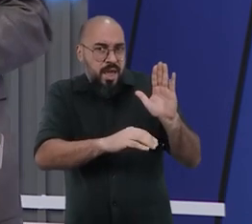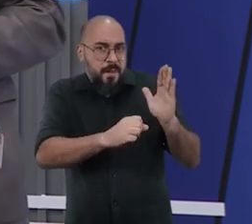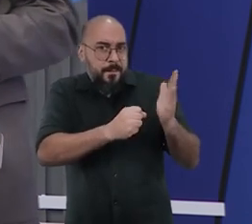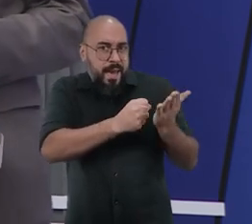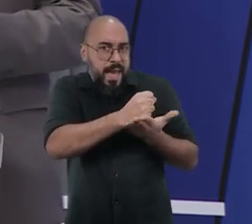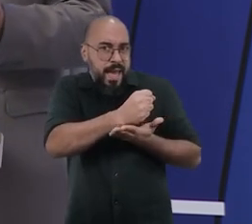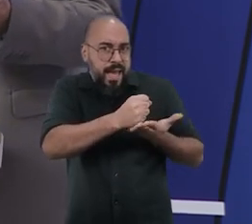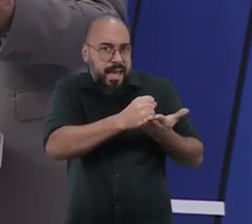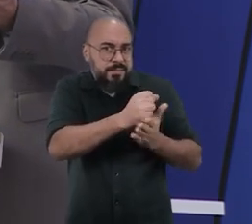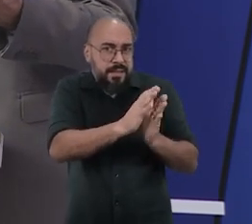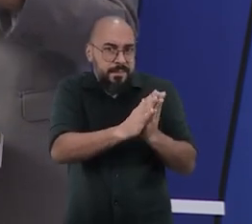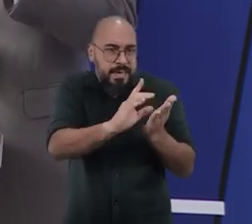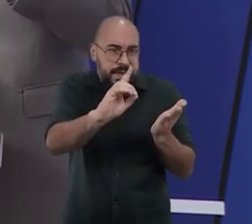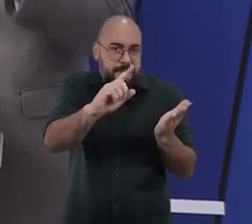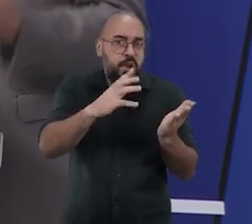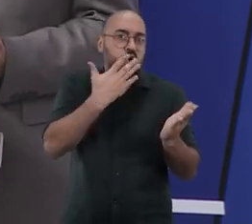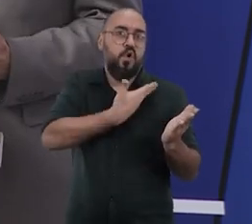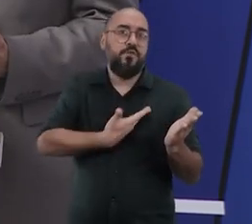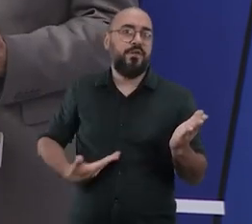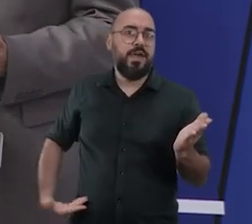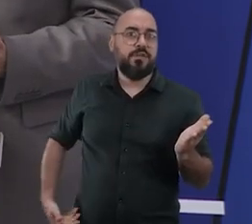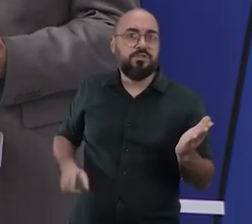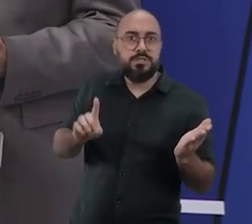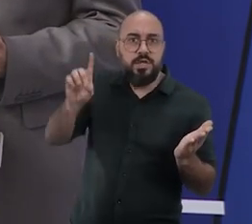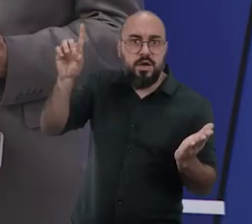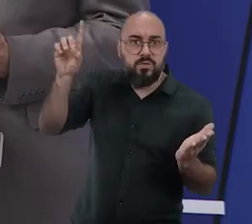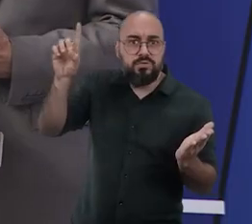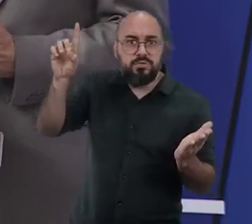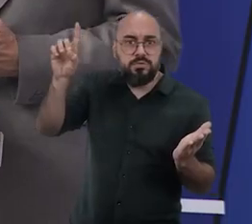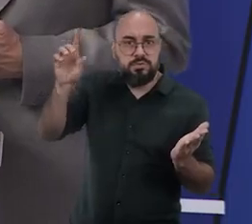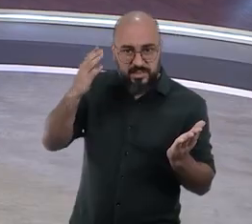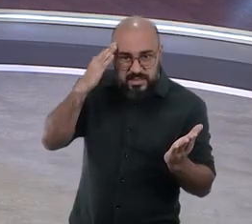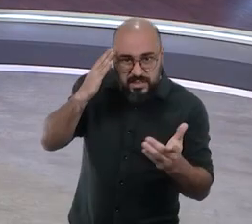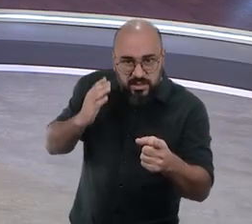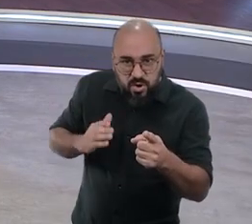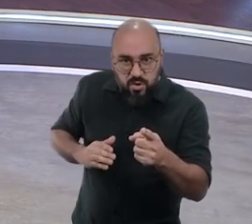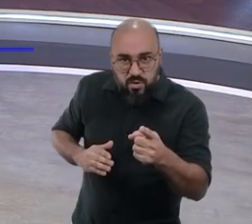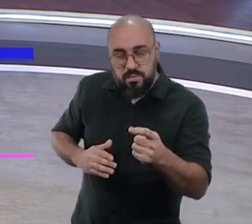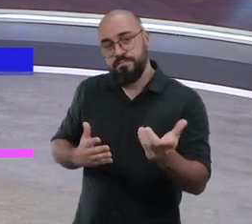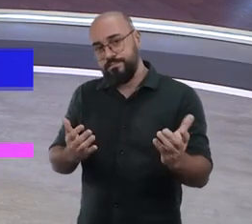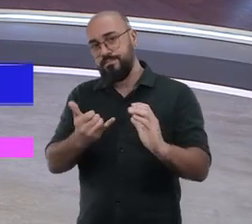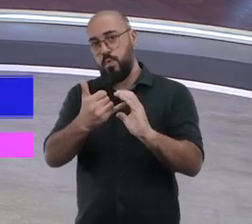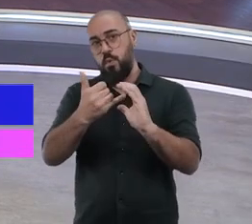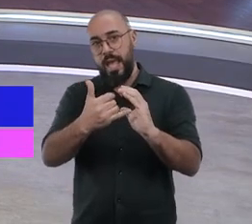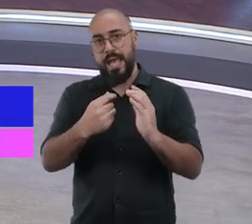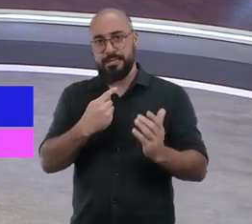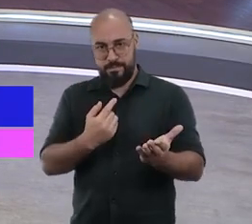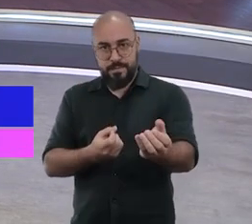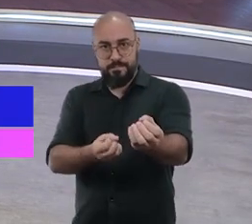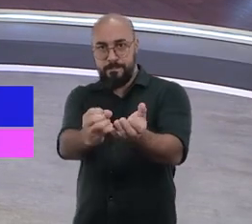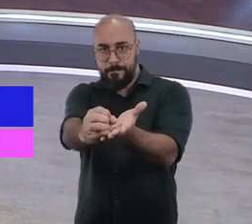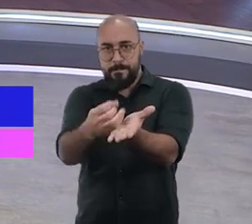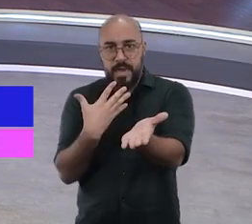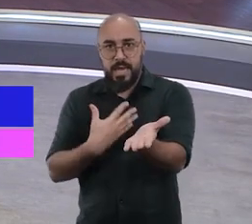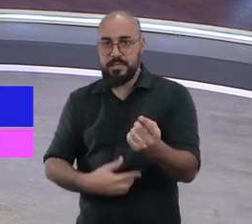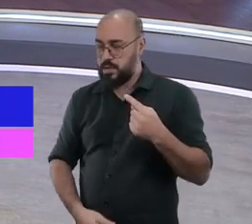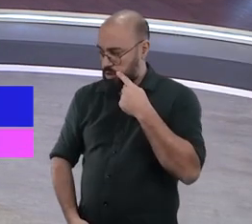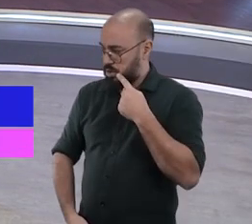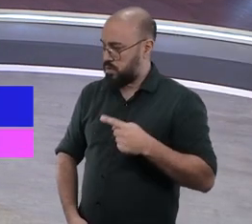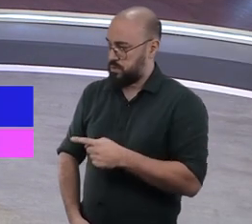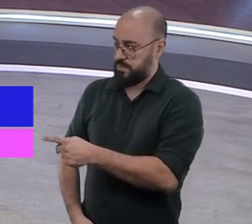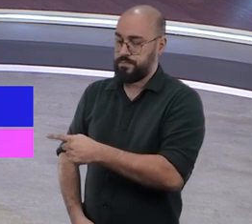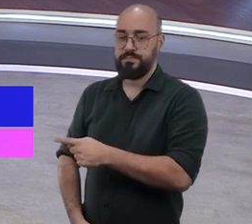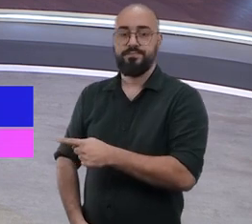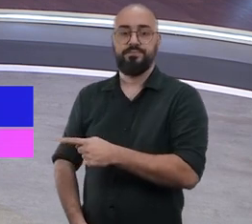sim, eu estou aqui agora com o meu WhatsApp aberto. É o WhatsApp do programa Arena do